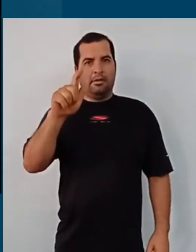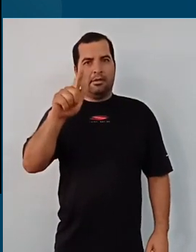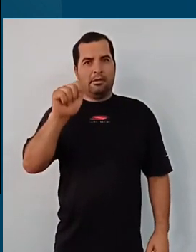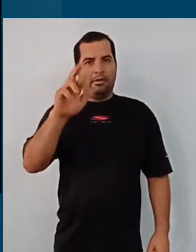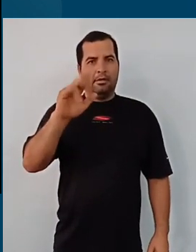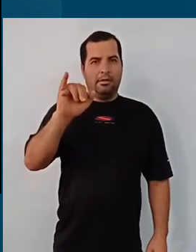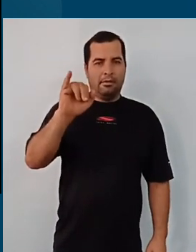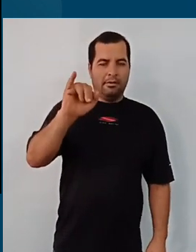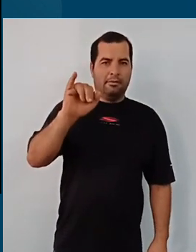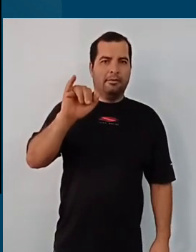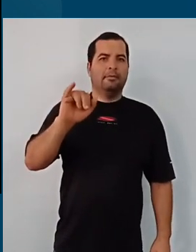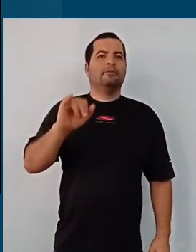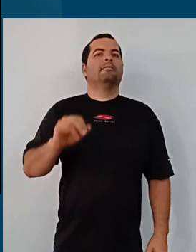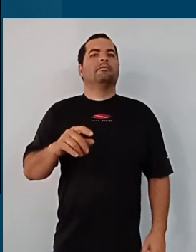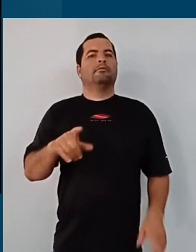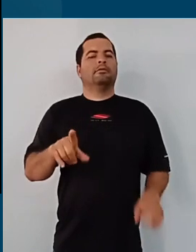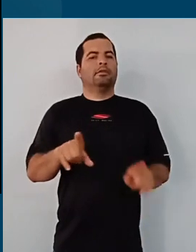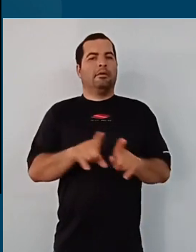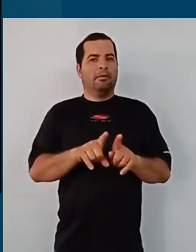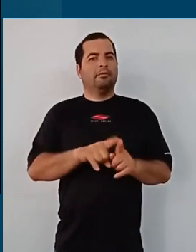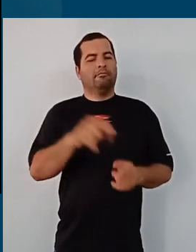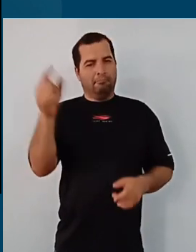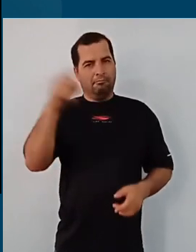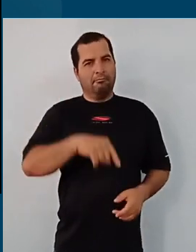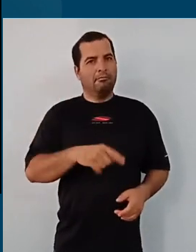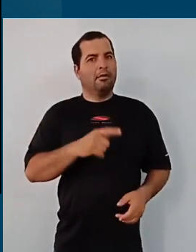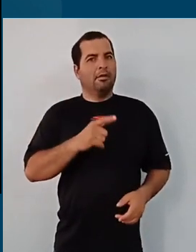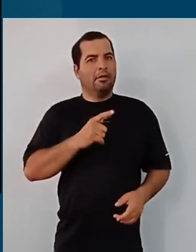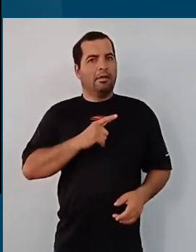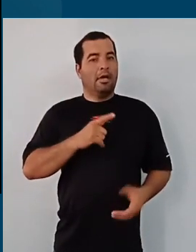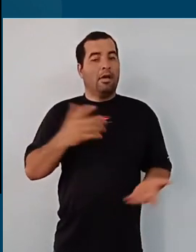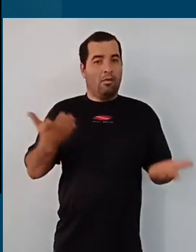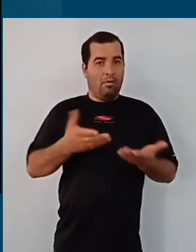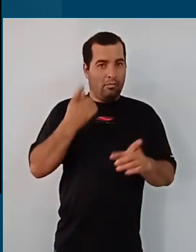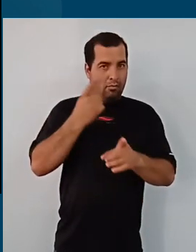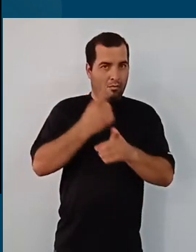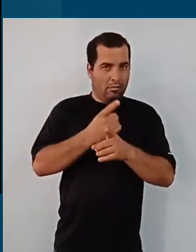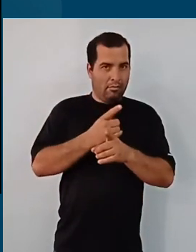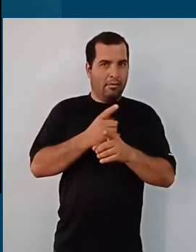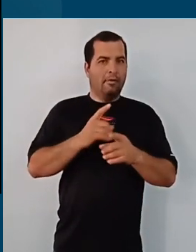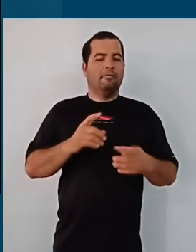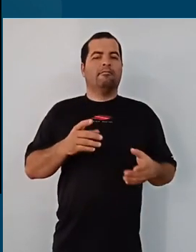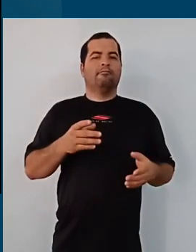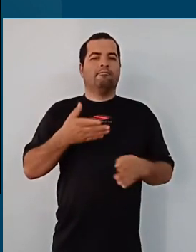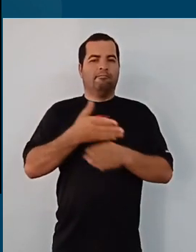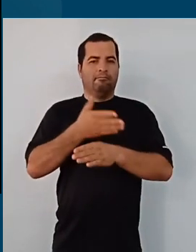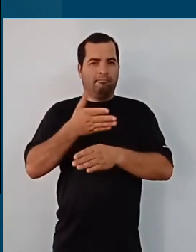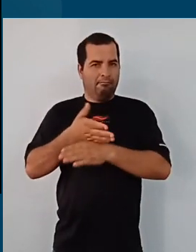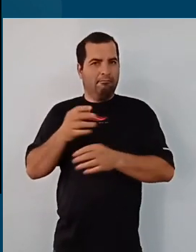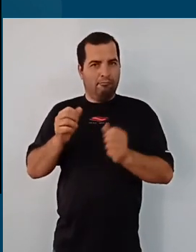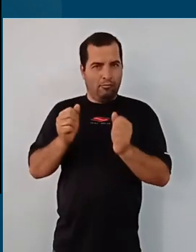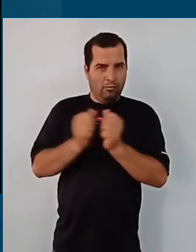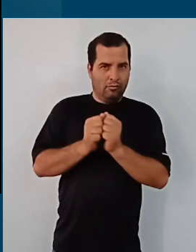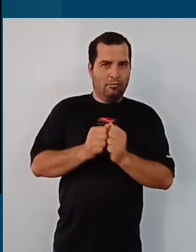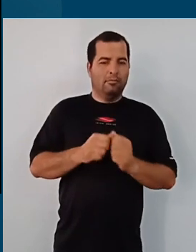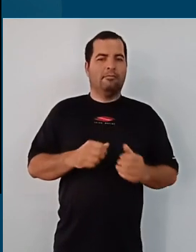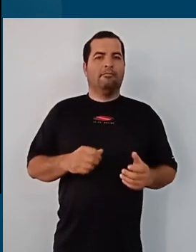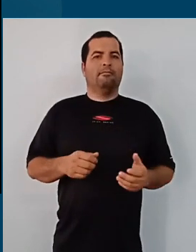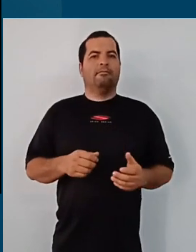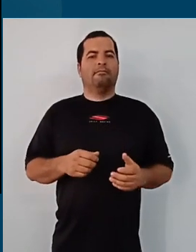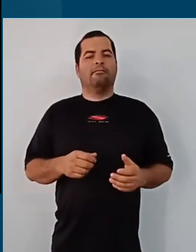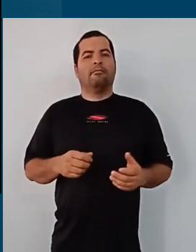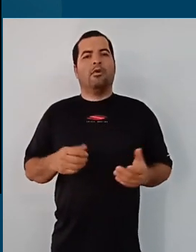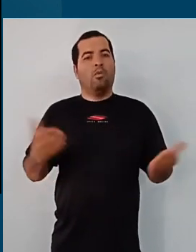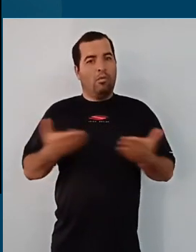mais estarão abrilhantando a nossa noite de mais uma sessão formativa e hoje para o ensino fundamental. Então, boa